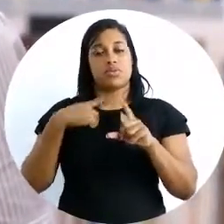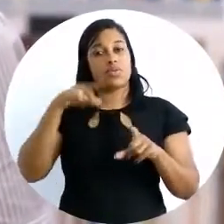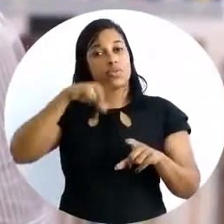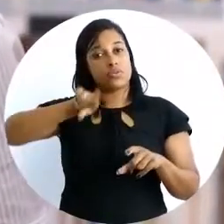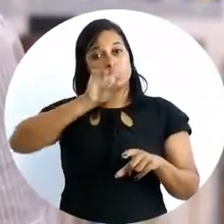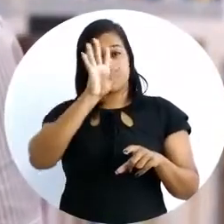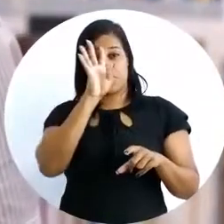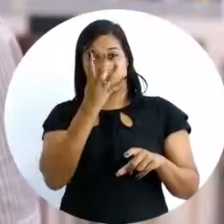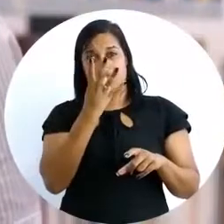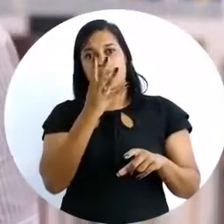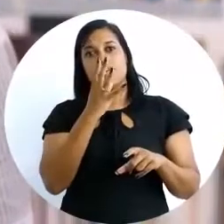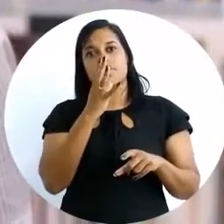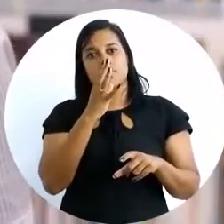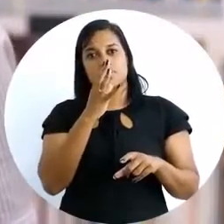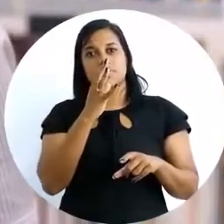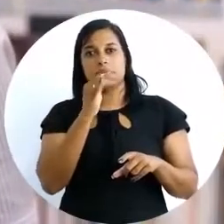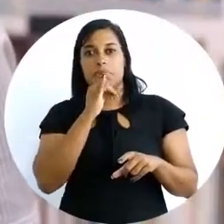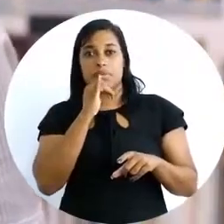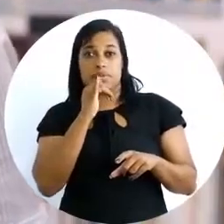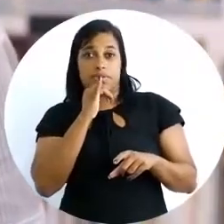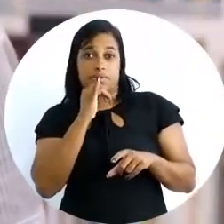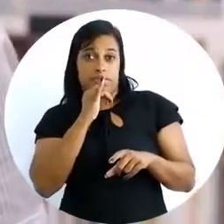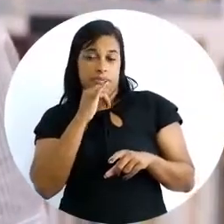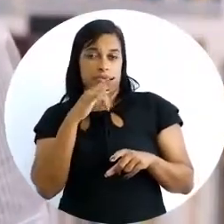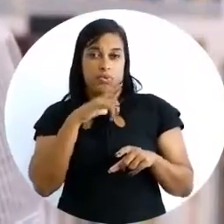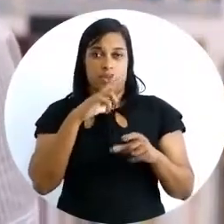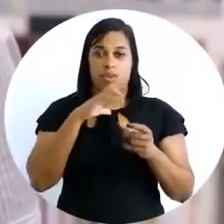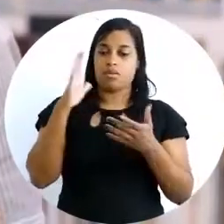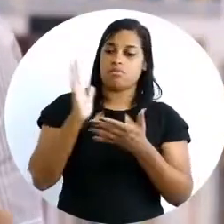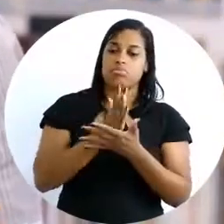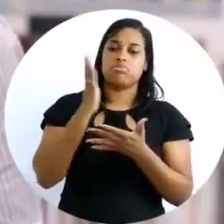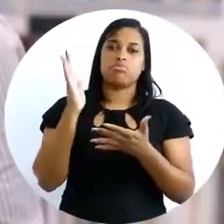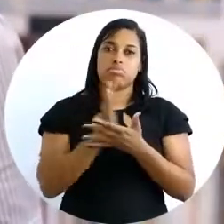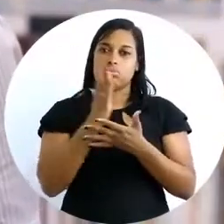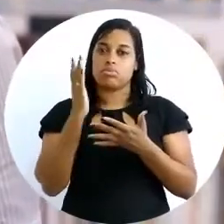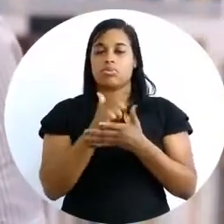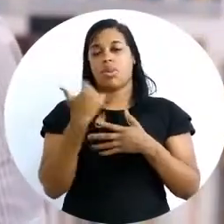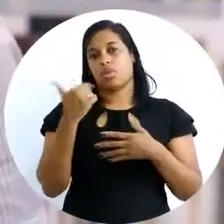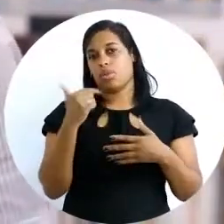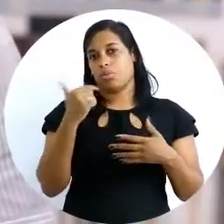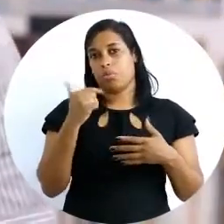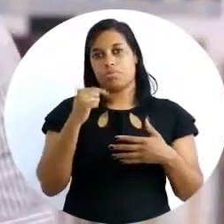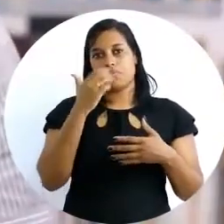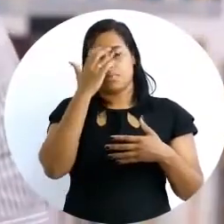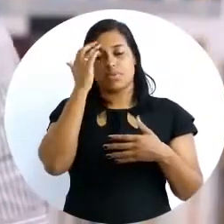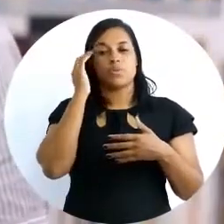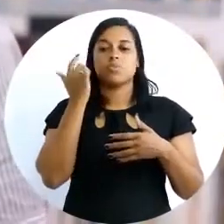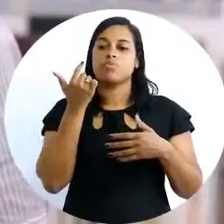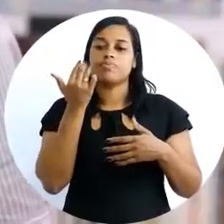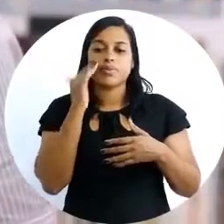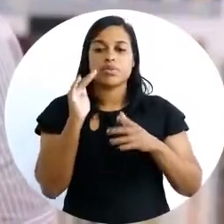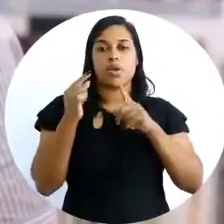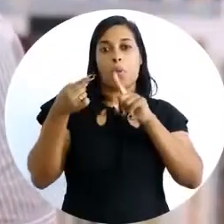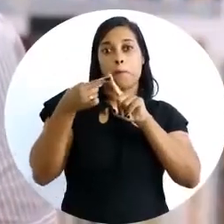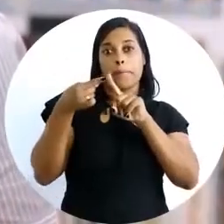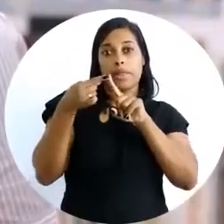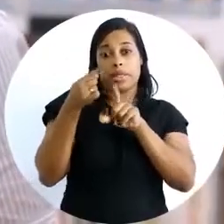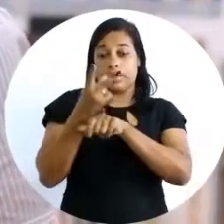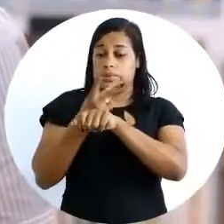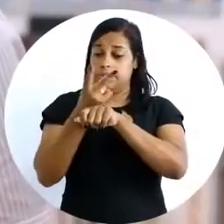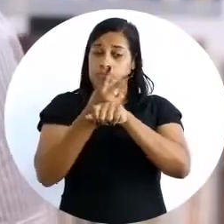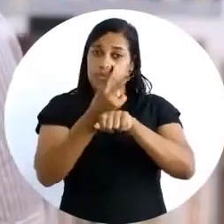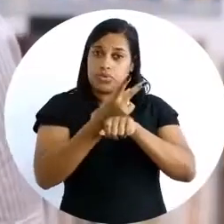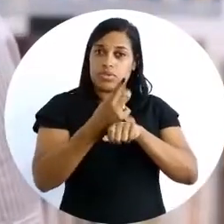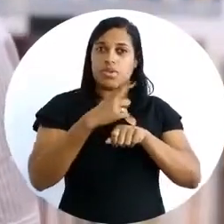desenvolvendo a indexação. Por exemplo, quando eu tenho catálogos manuais que eu não tenho condições de fazer combinações durante a